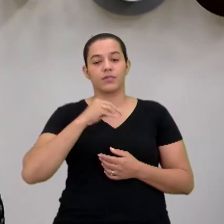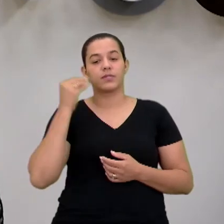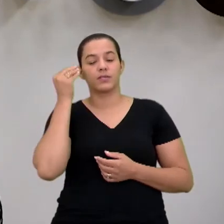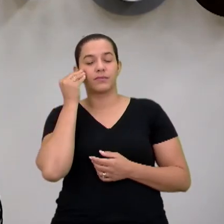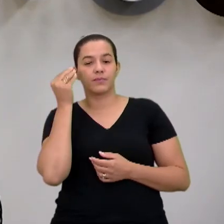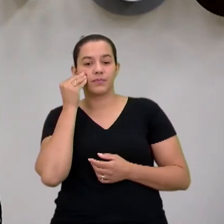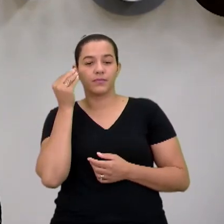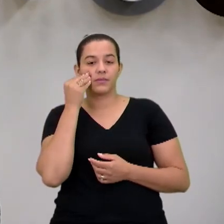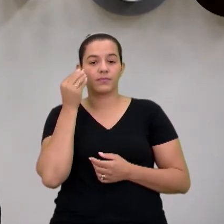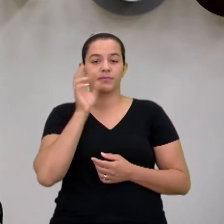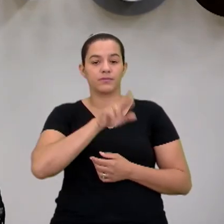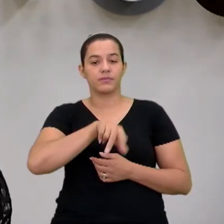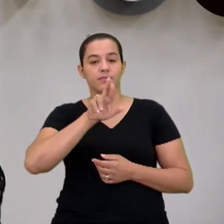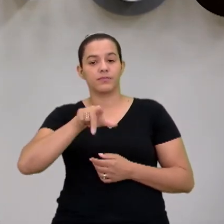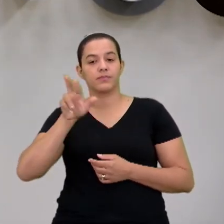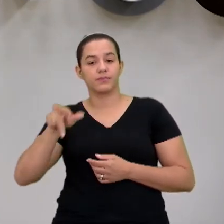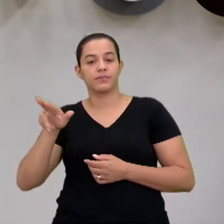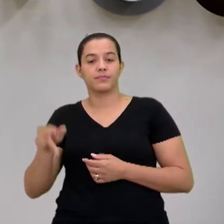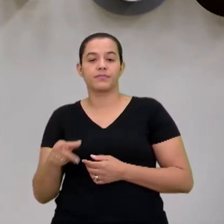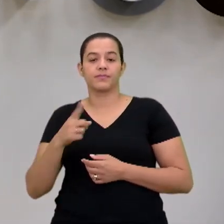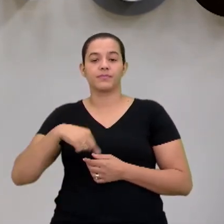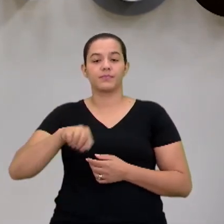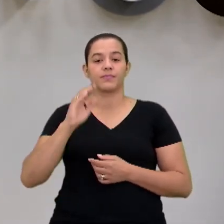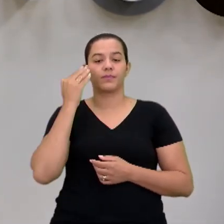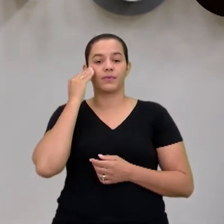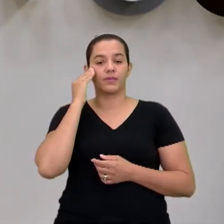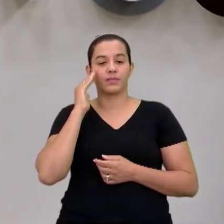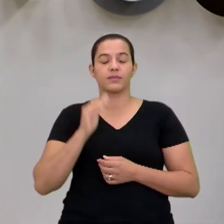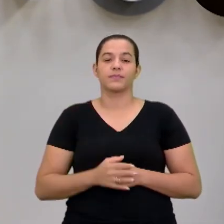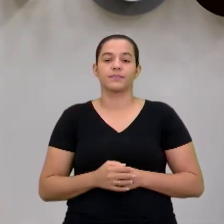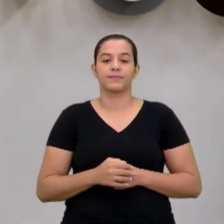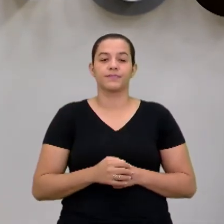experimentarmos e entendermos que